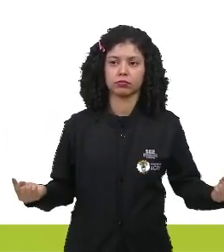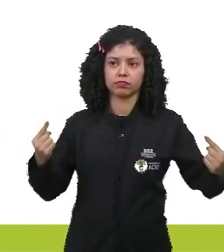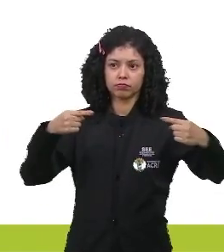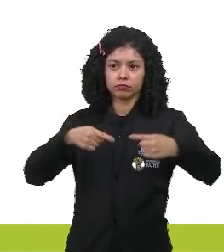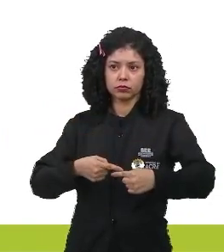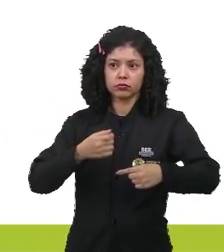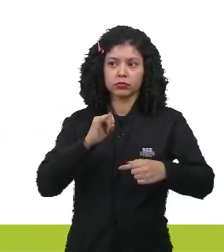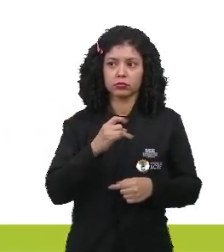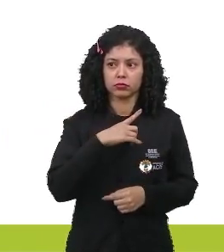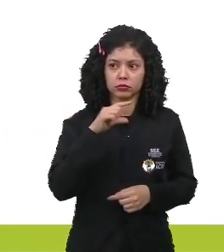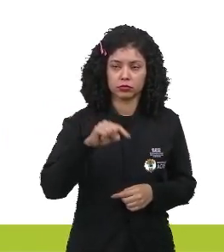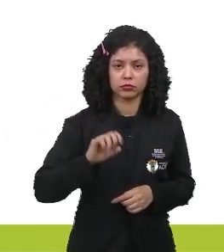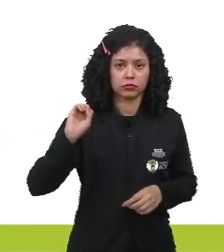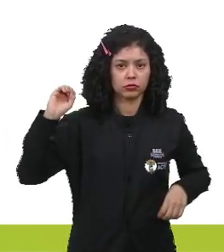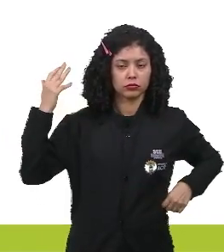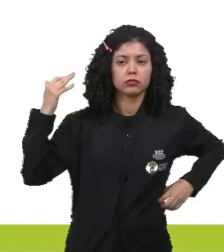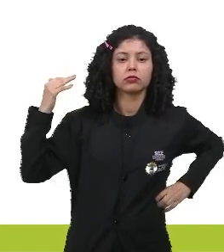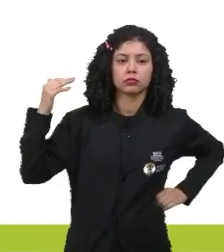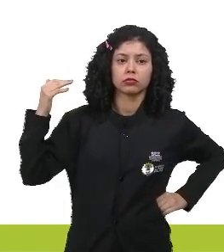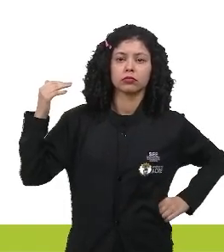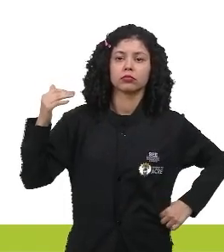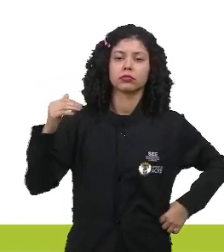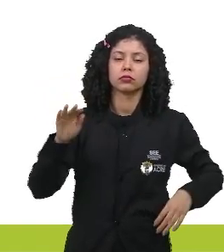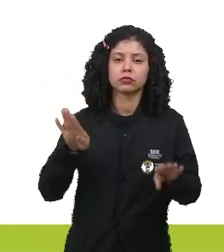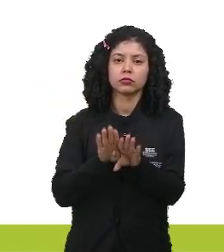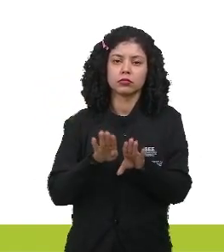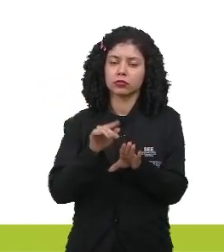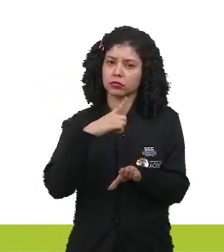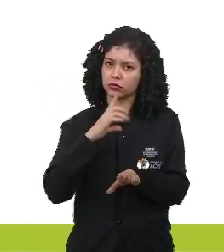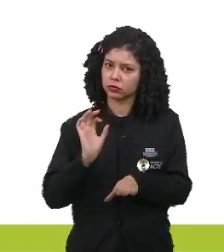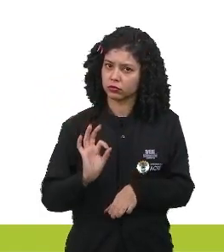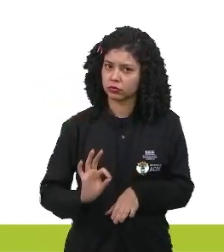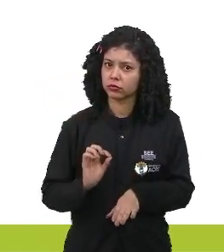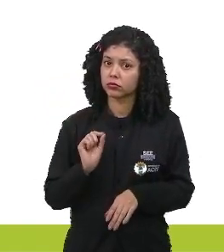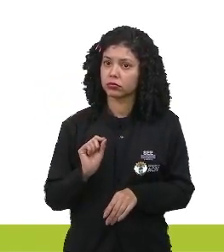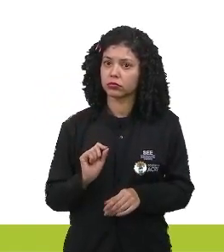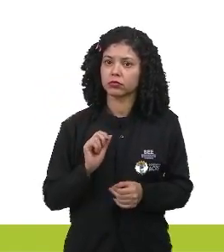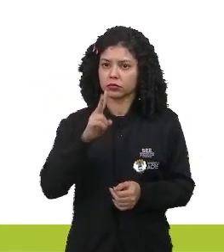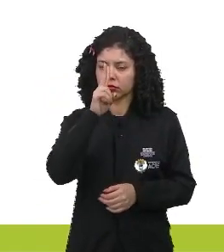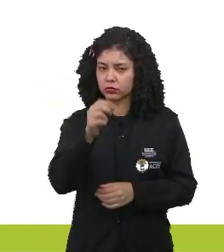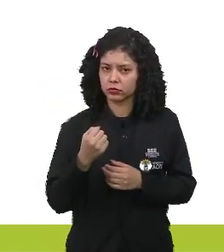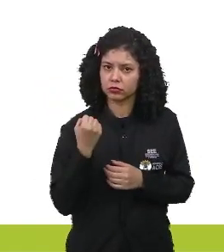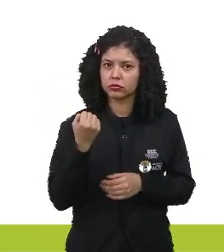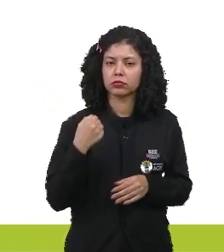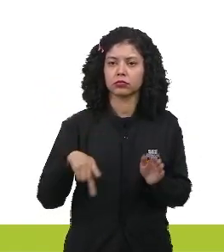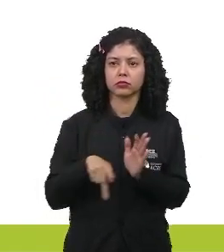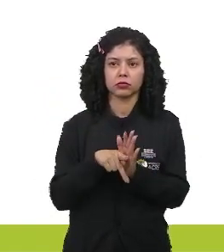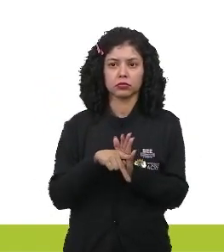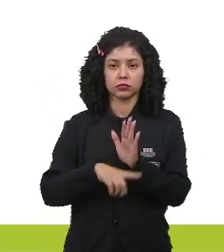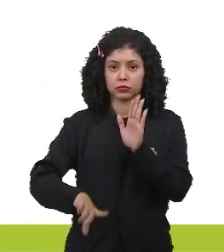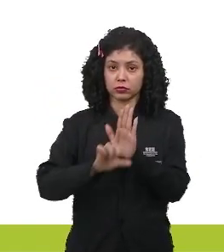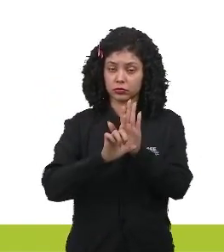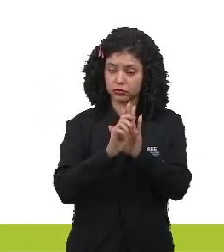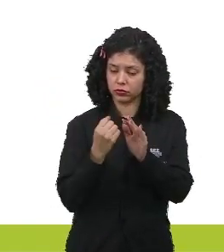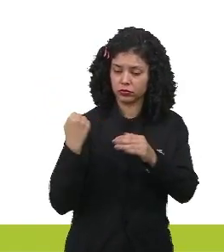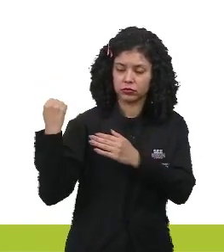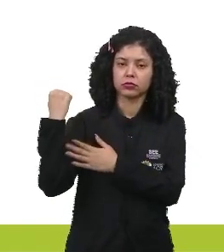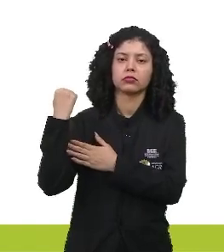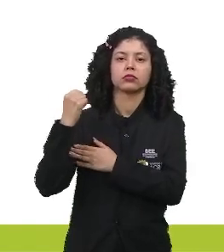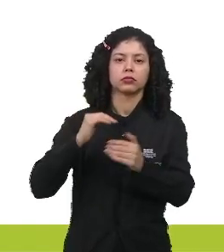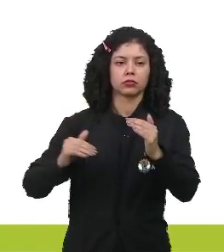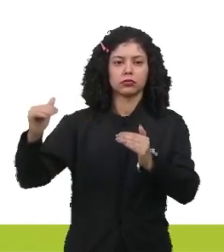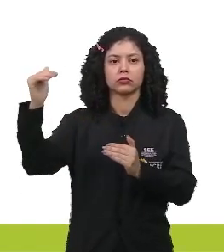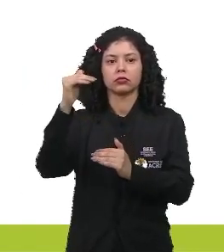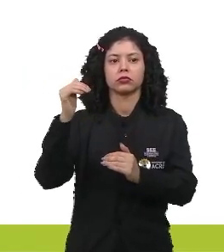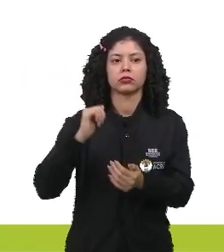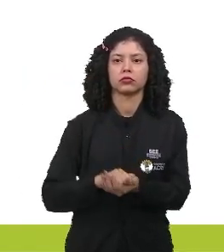essa guerra vier a acontecer sobrarão os mais fortes então prevalece a lei do mais forte de tal modo que nós temos que